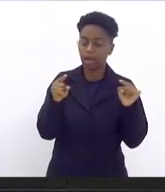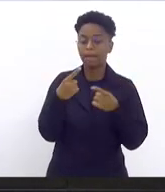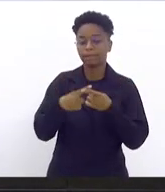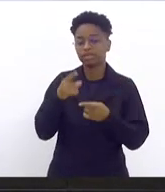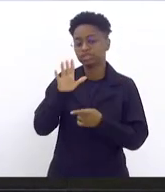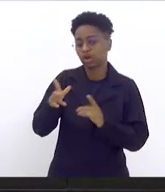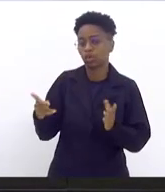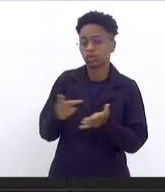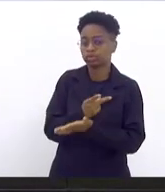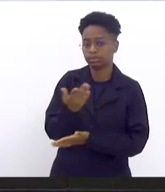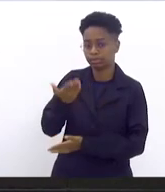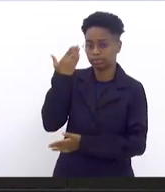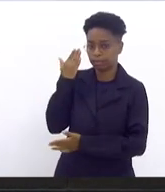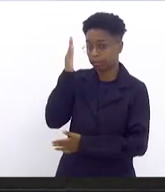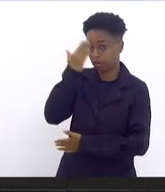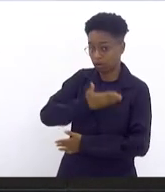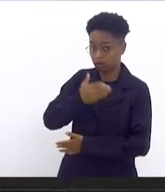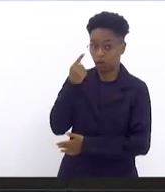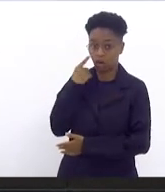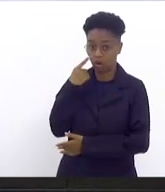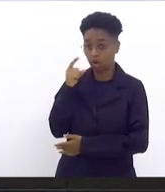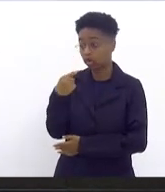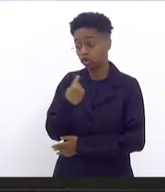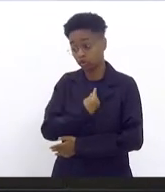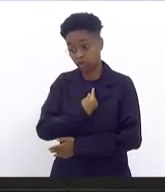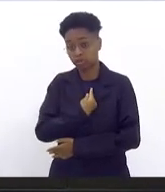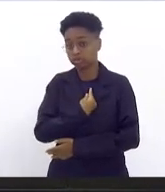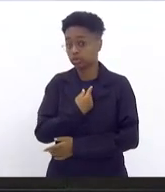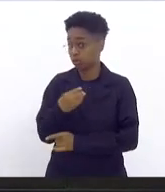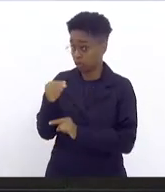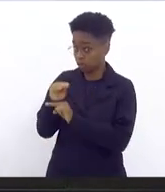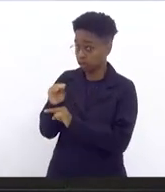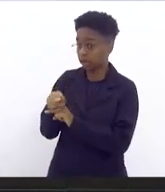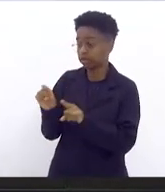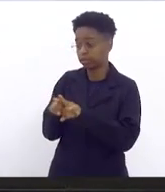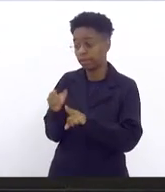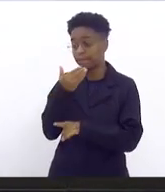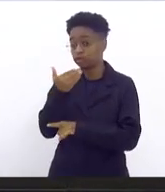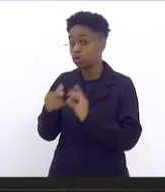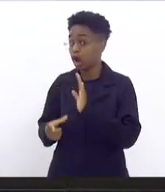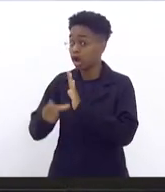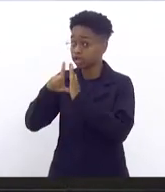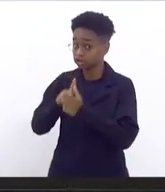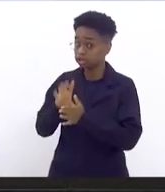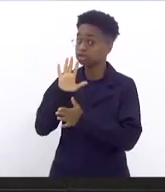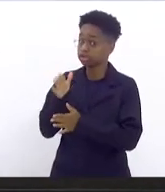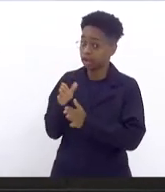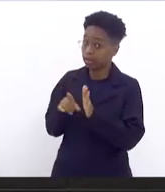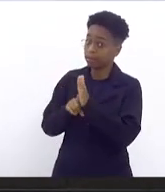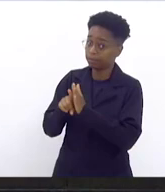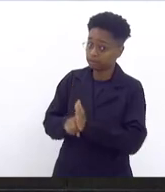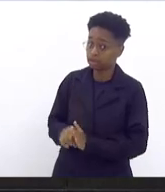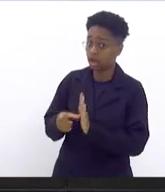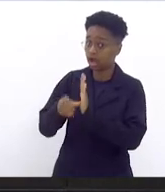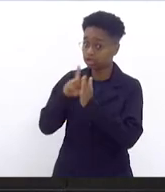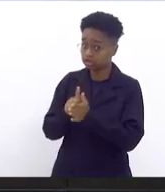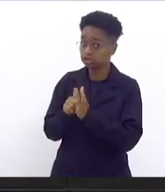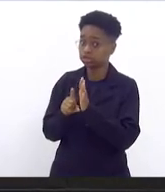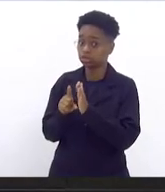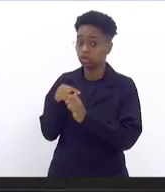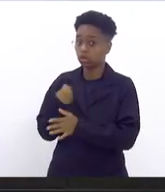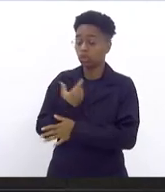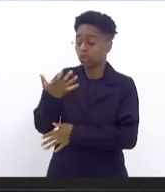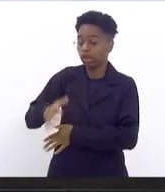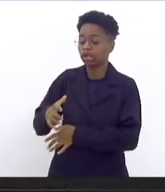superada, até como matéria de prova. Olha, a gente tanto zelou que consultou antes. No e mérito. A consulta foi feita, o mérito a gente discutiu antes. A gente não quer